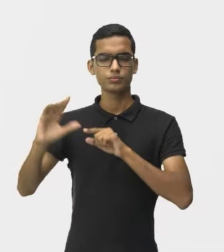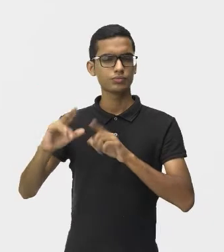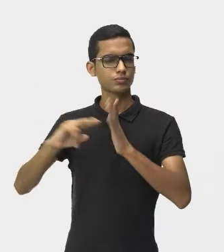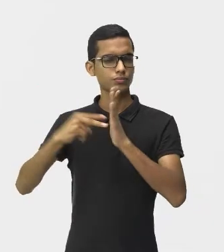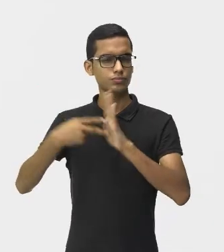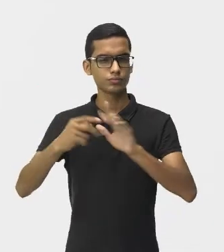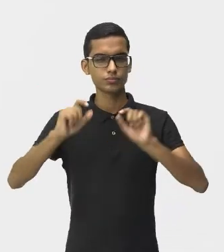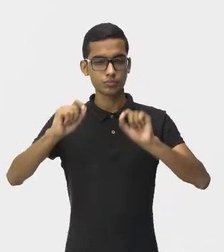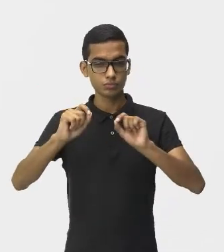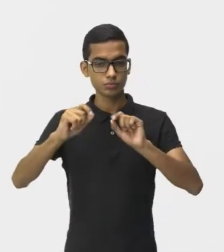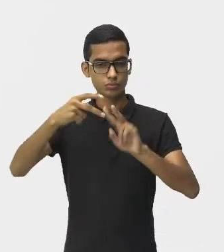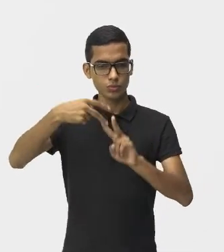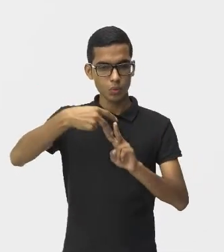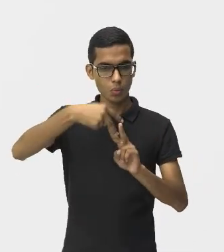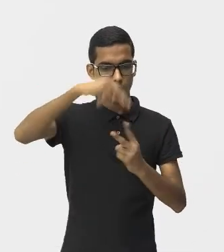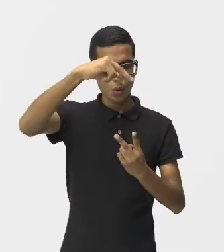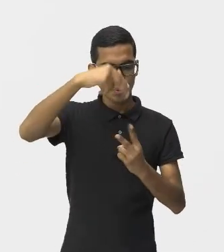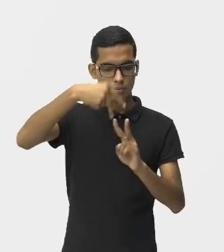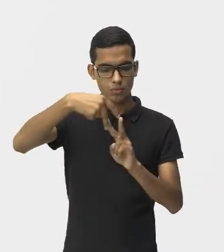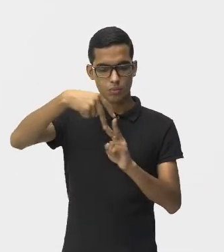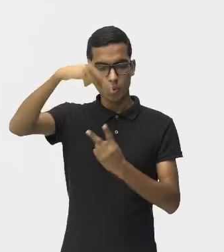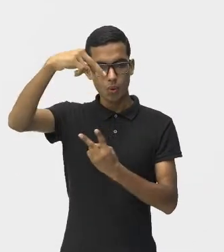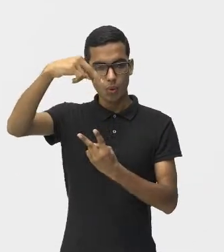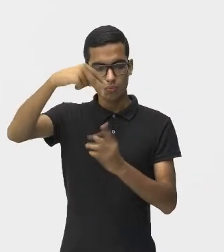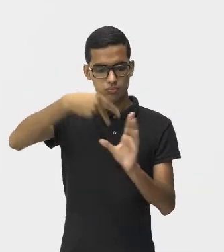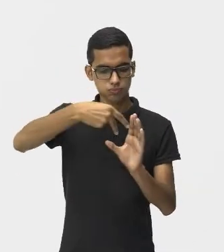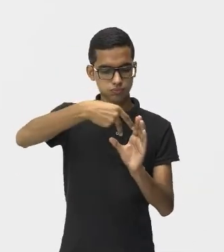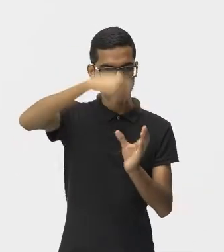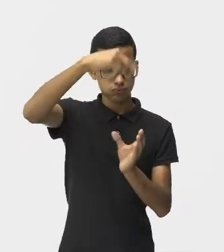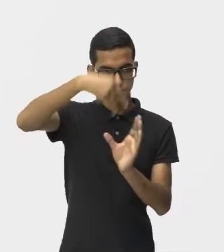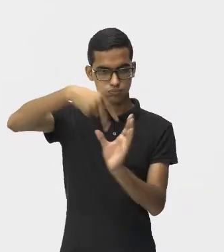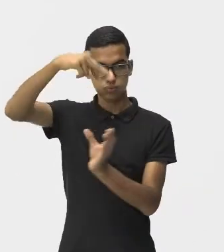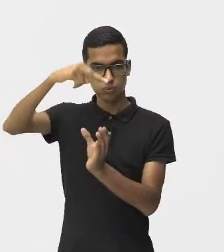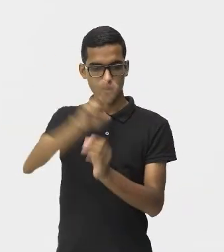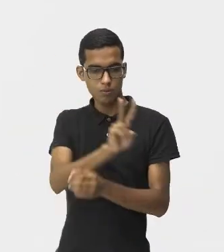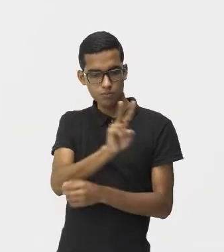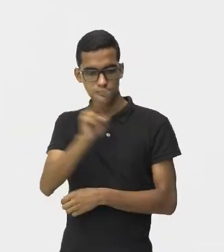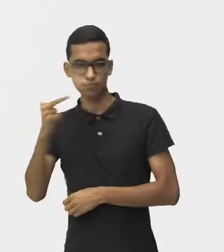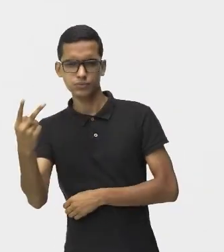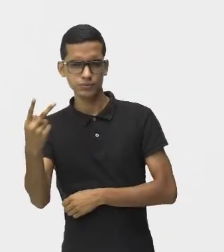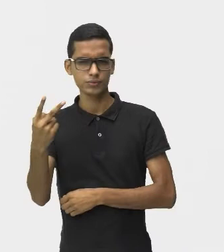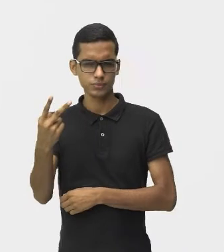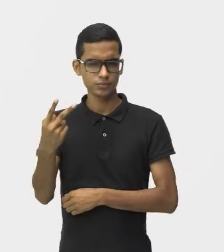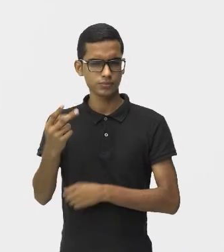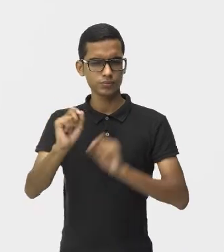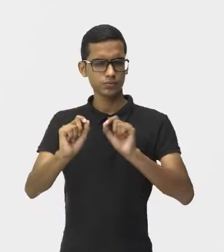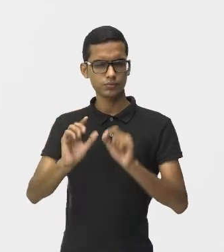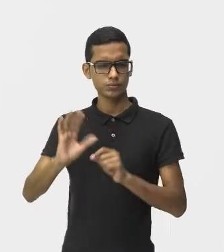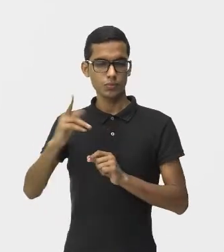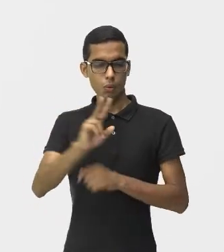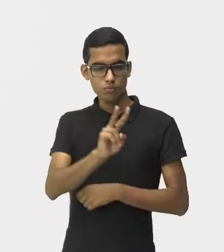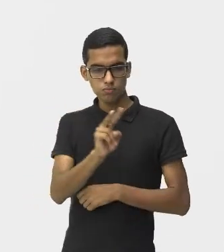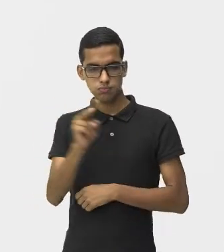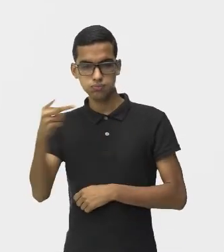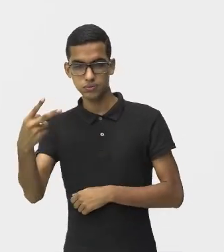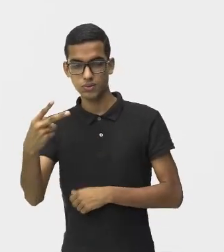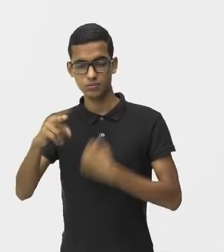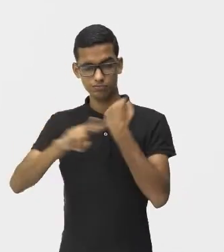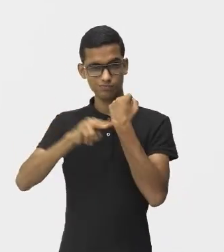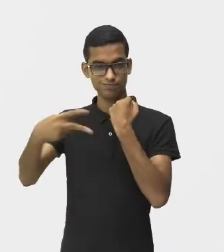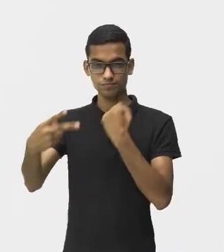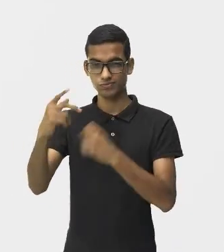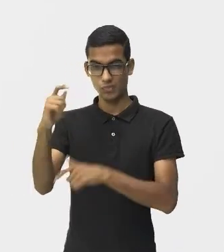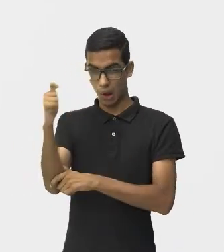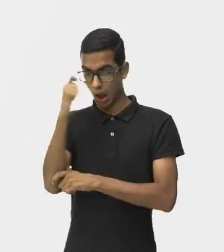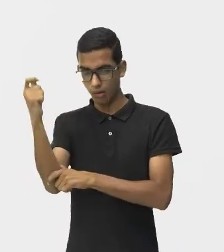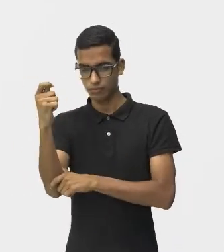segmento de um cromossomo. E aí, no caso da duplicação, essa mutação ela tem consequências menos graves do